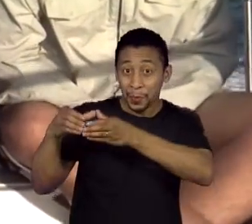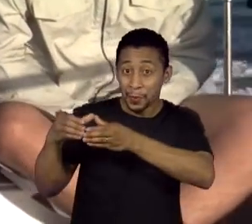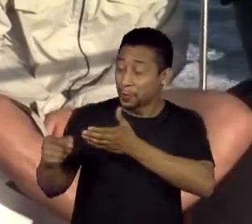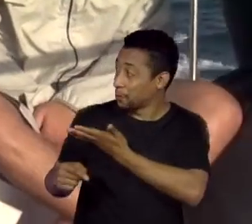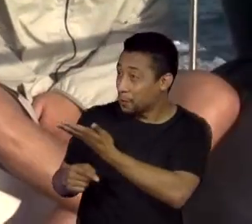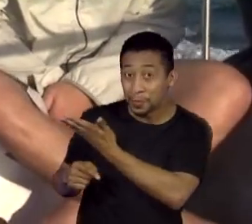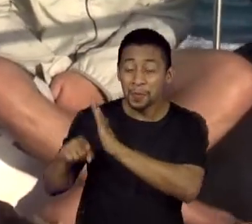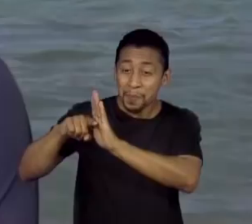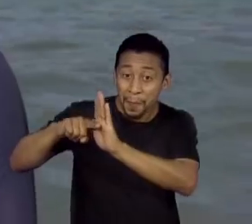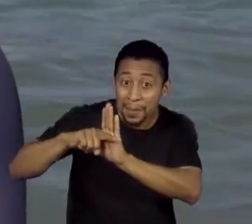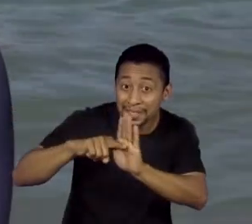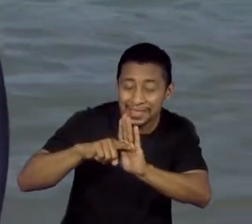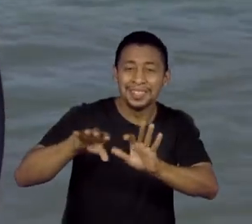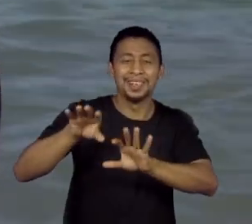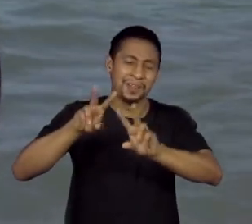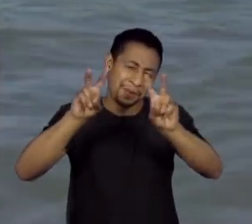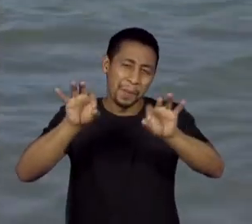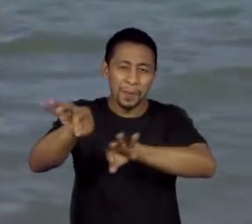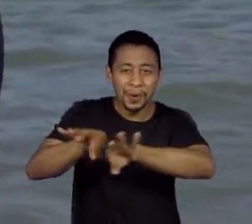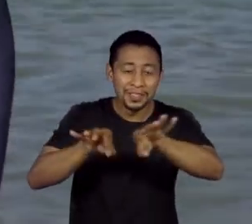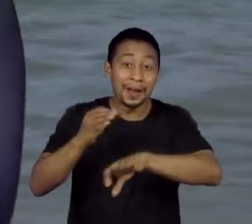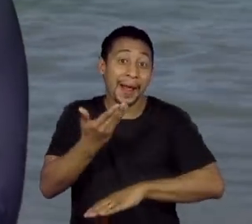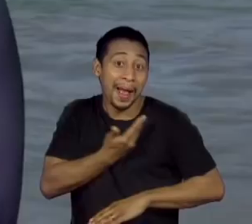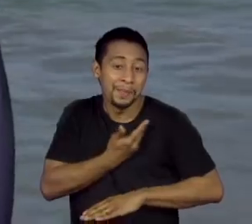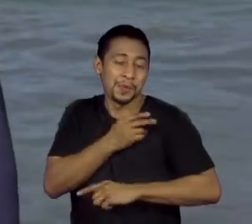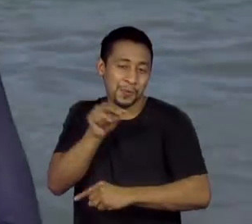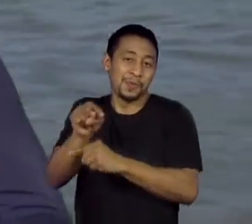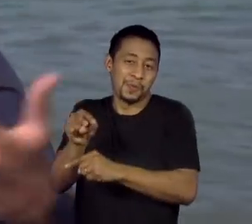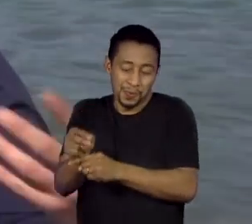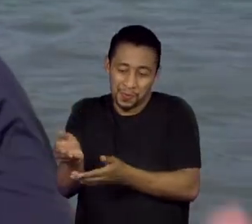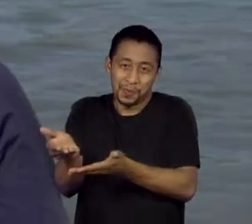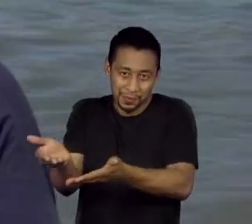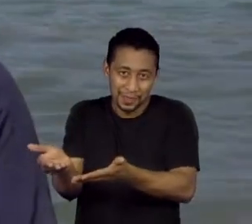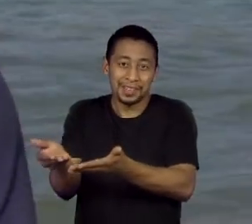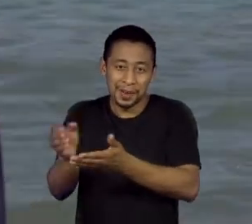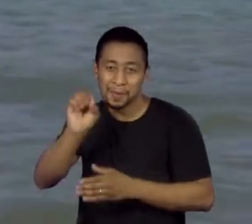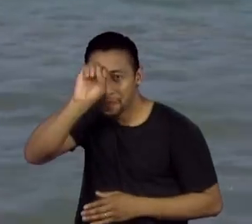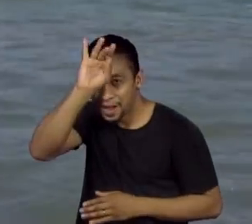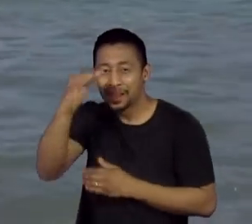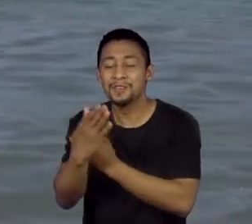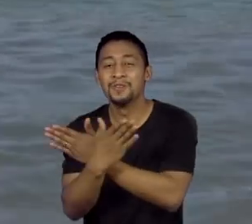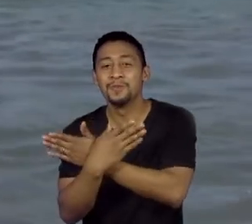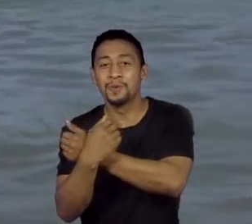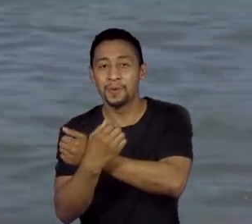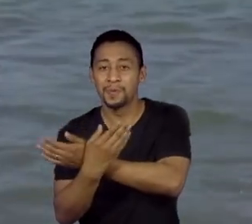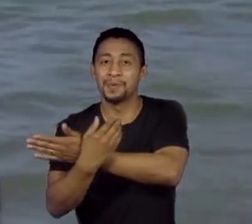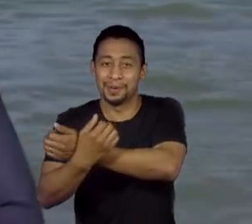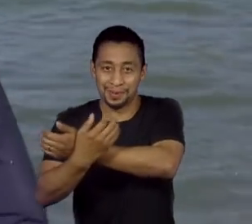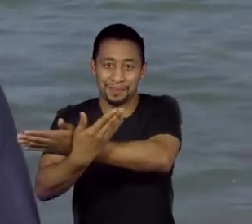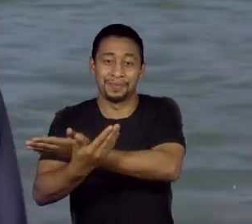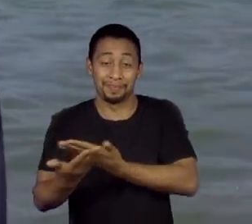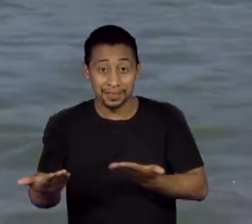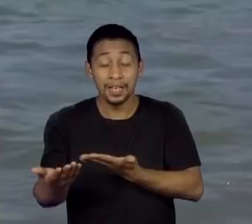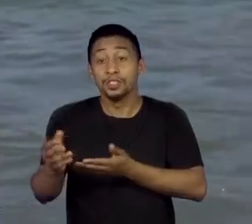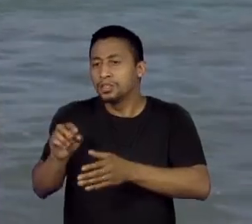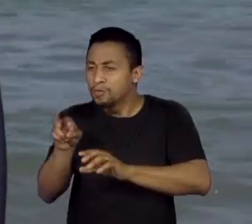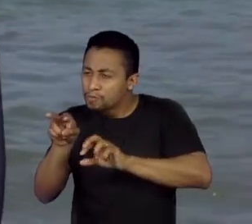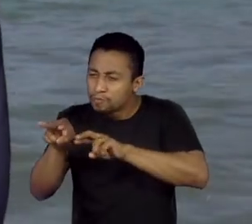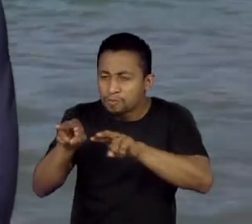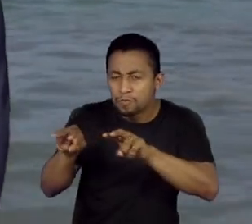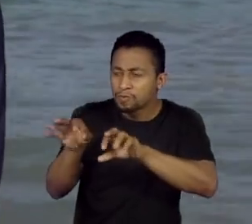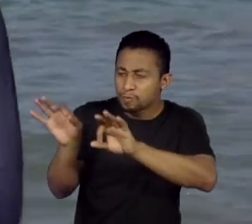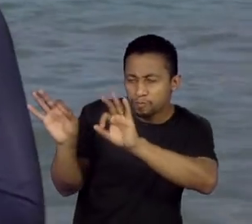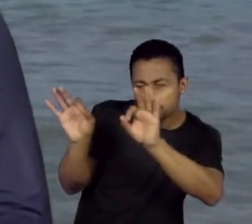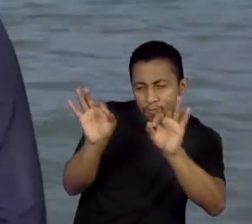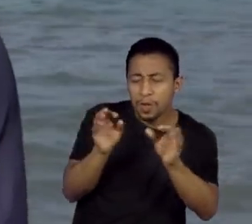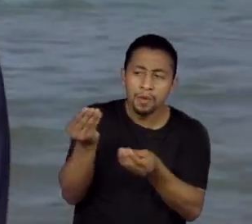amigos da jubarte. Do mar, a gente extrai e leva para a terra as informações, os dados, né, sobre os